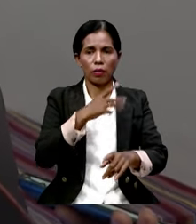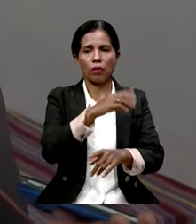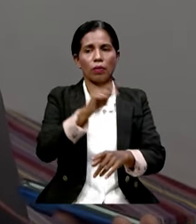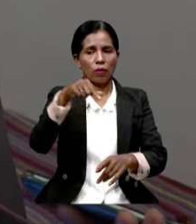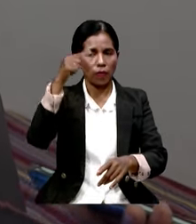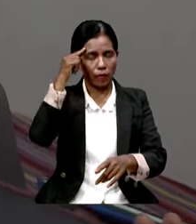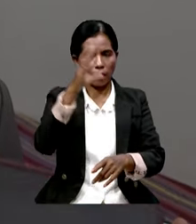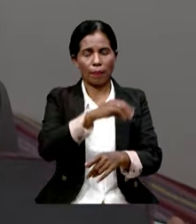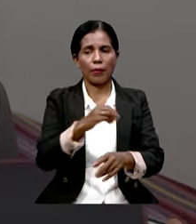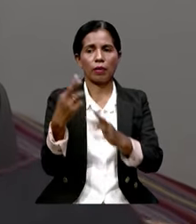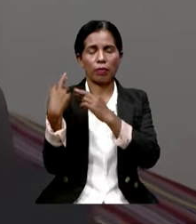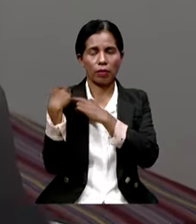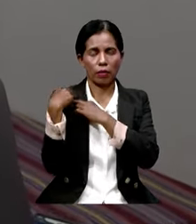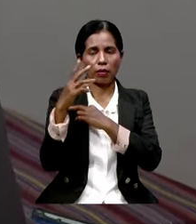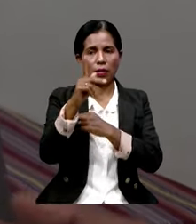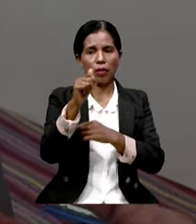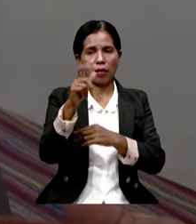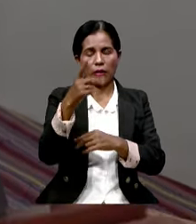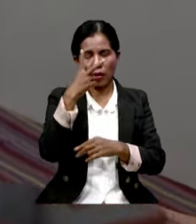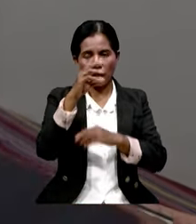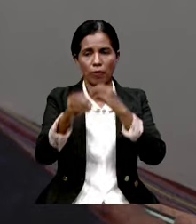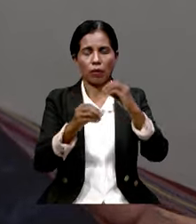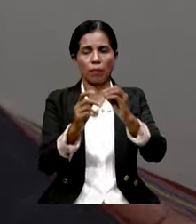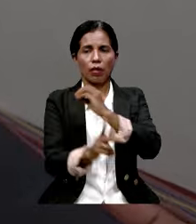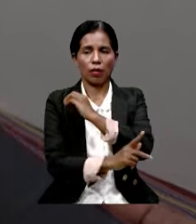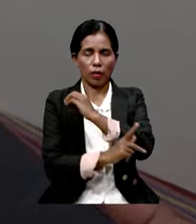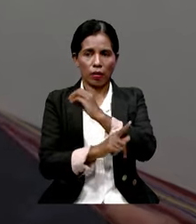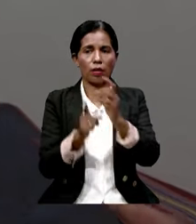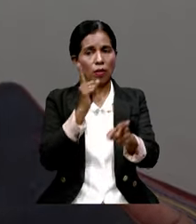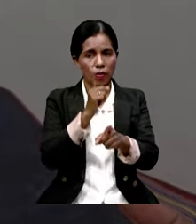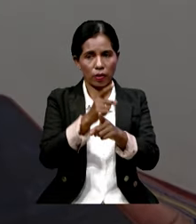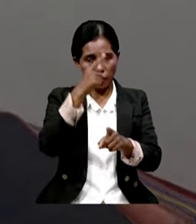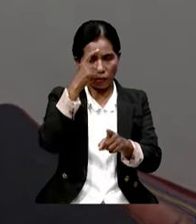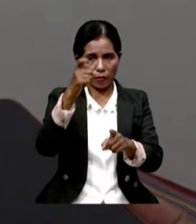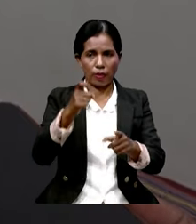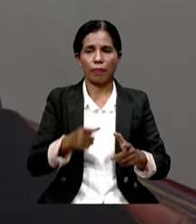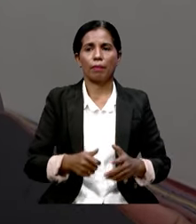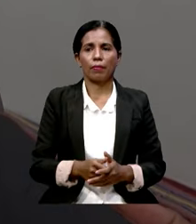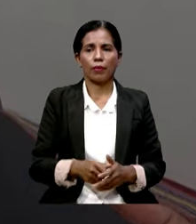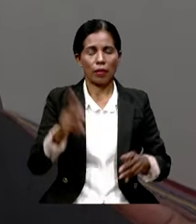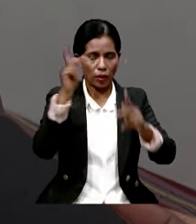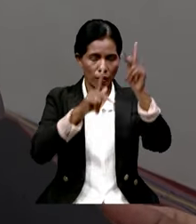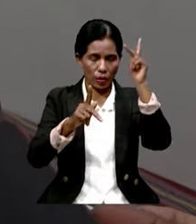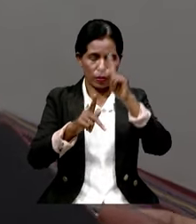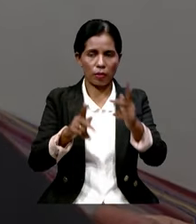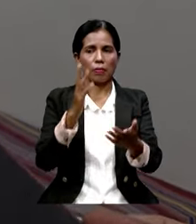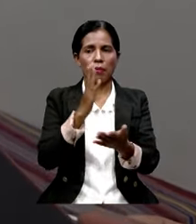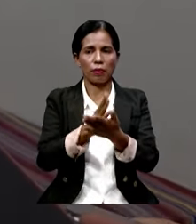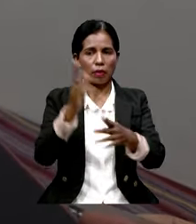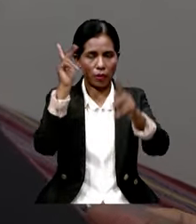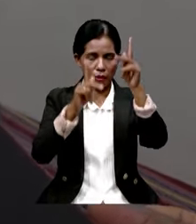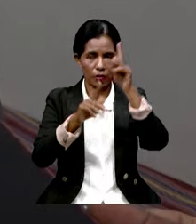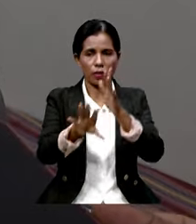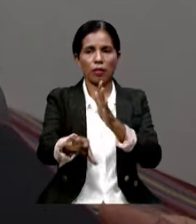Poder cagne né hal investigação ba assunto corrupção los calai tamba né maka caso sira pendentes caso sira na